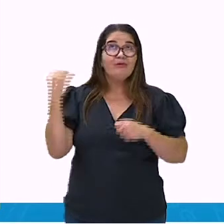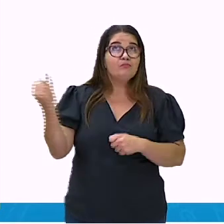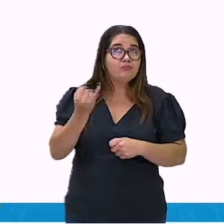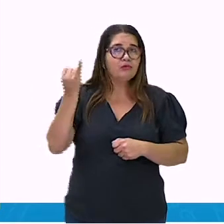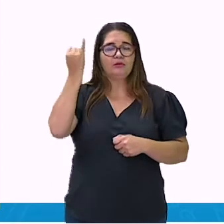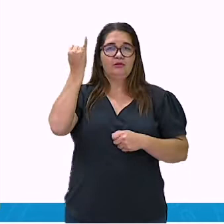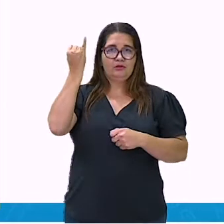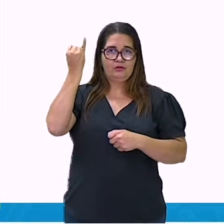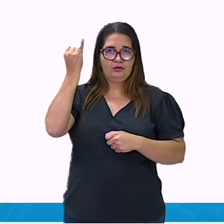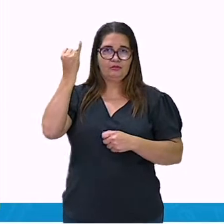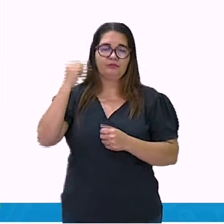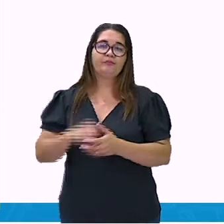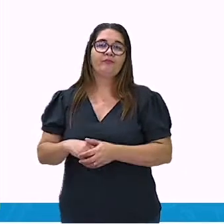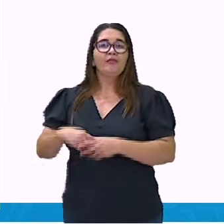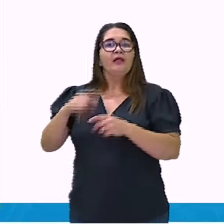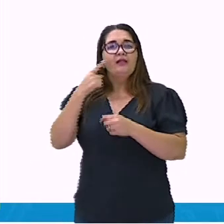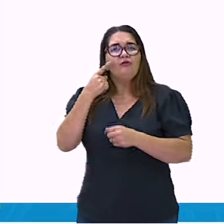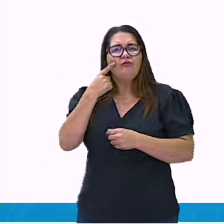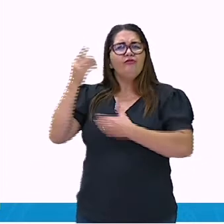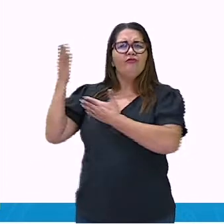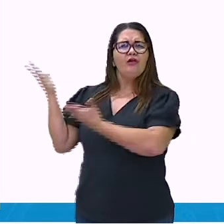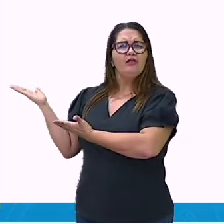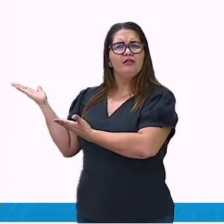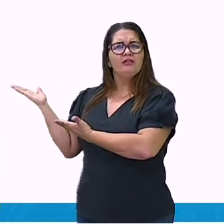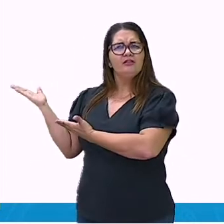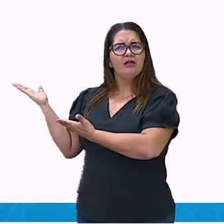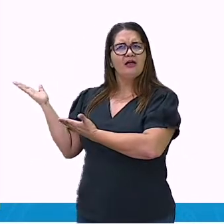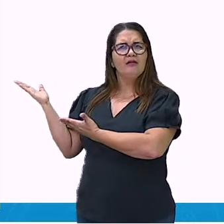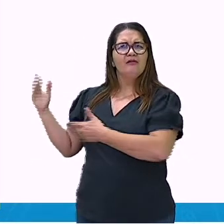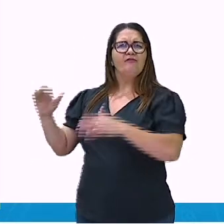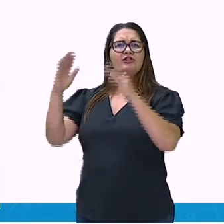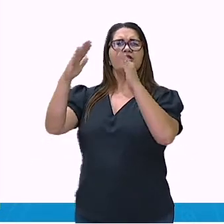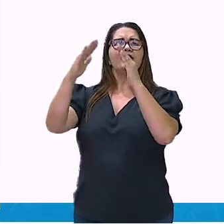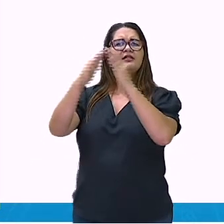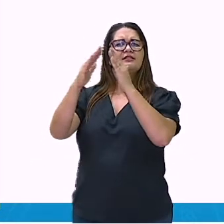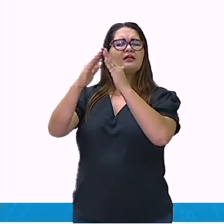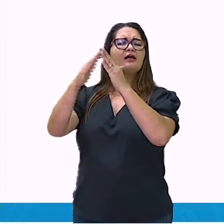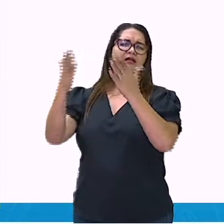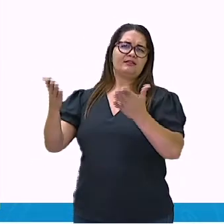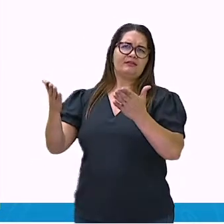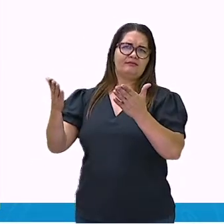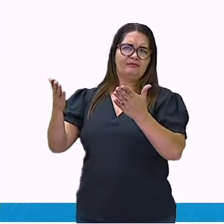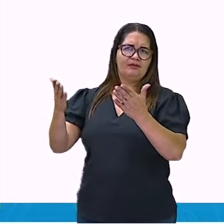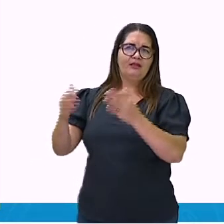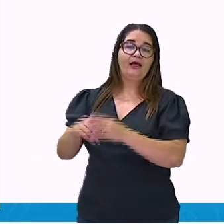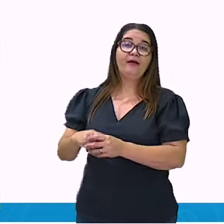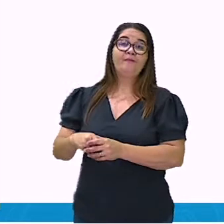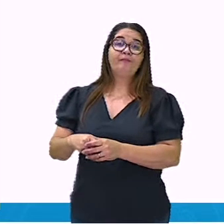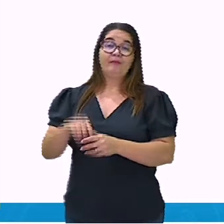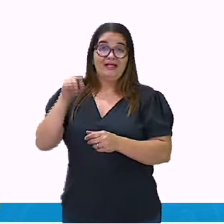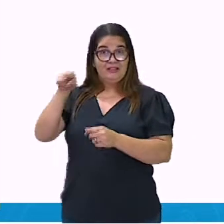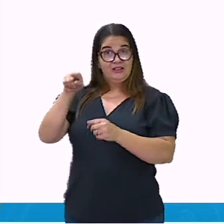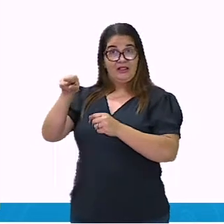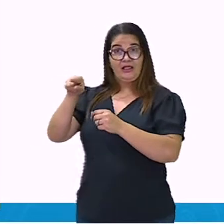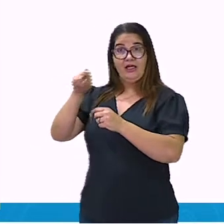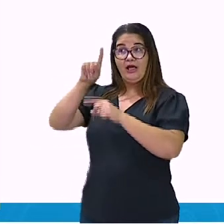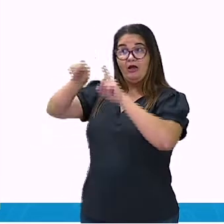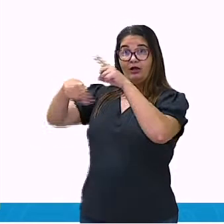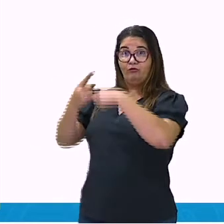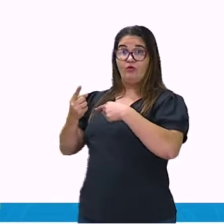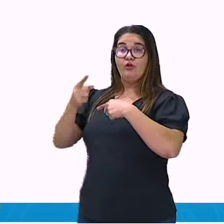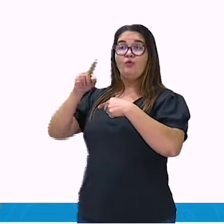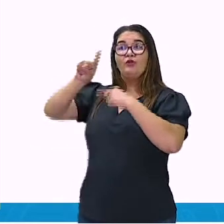essa propriedade aqui, como nós estamos vendo na imagem, ela vem depois. Primeiro, era algo muito simples.